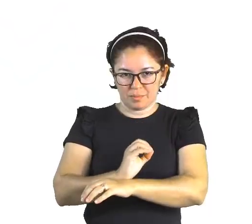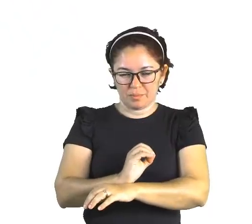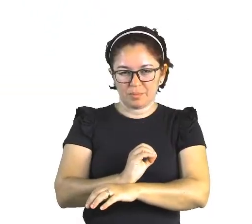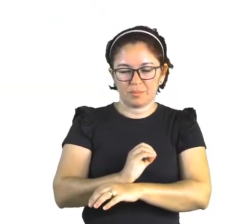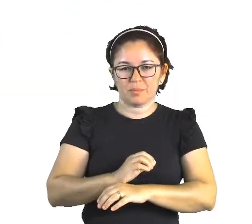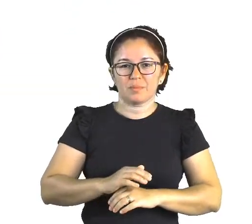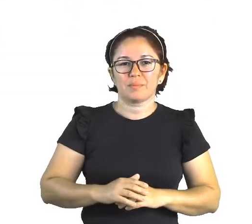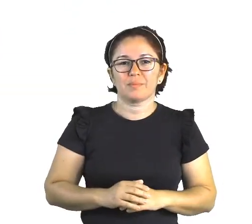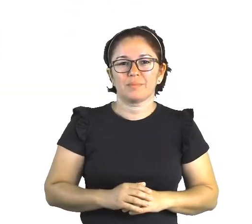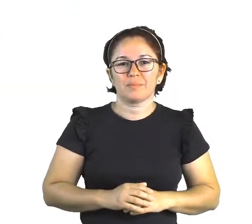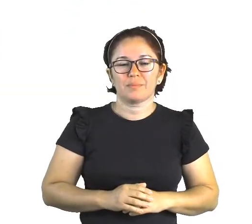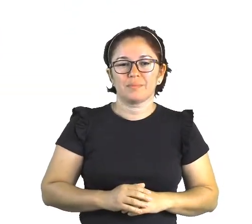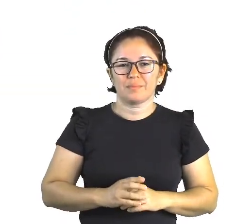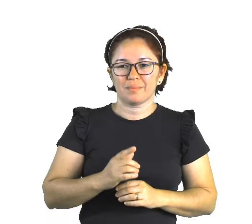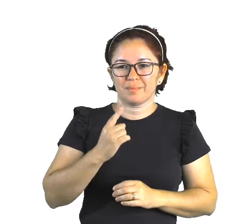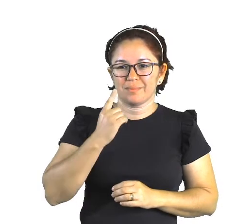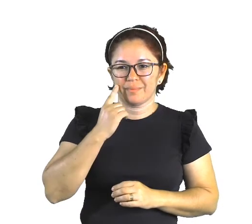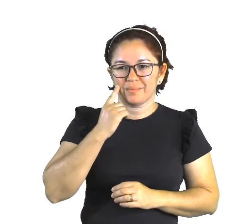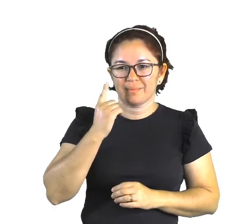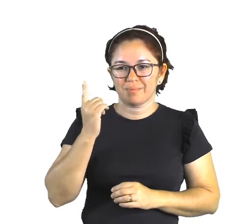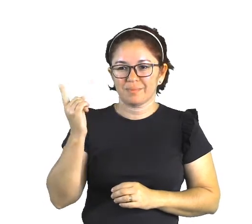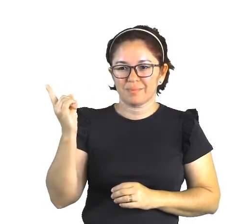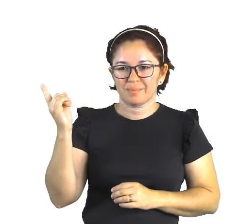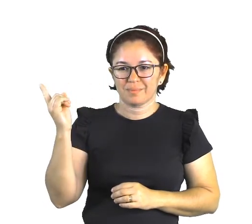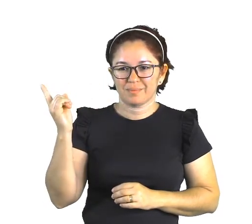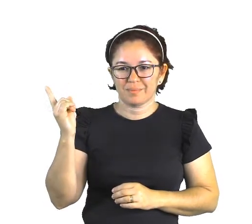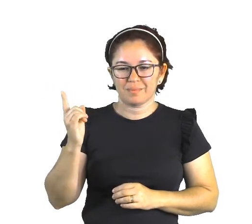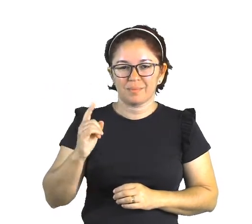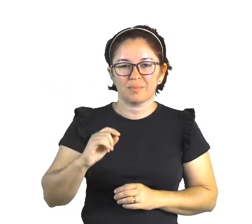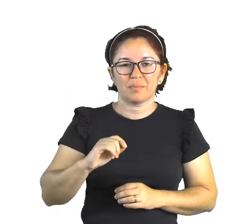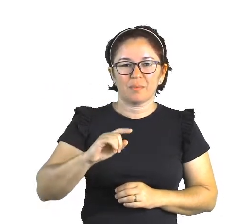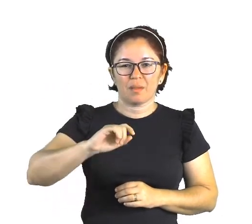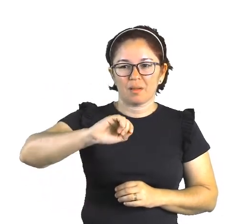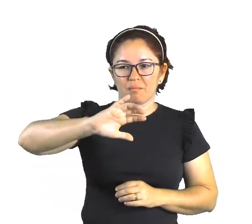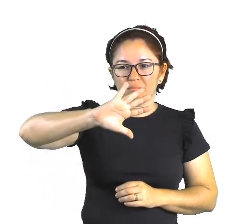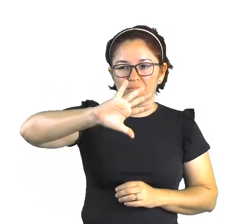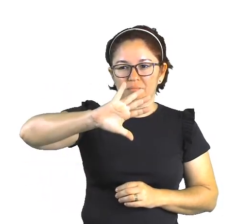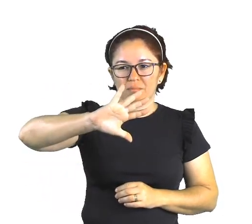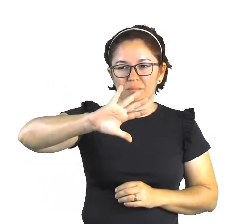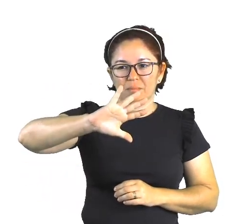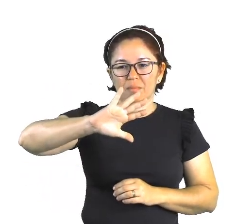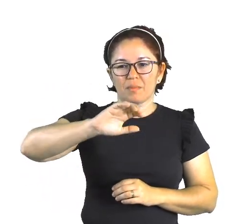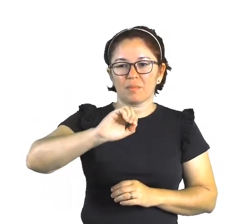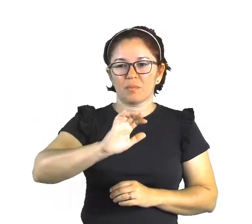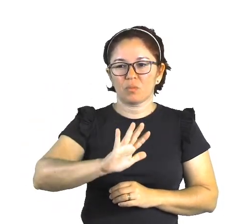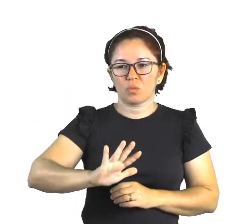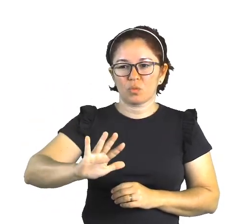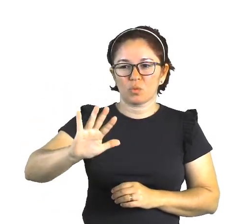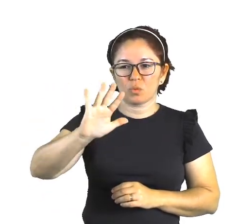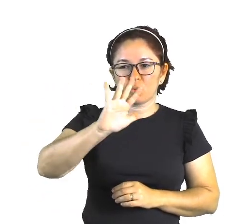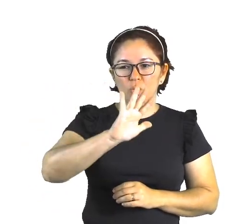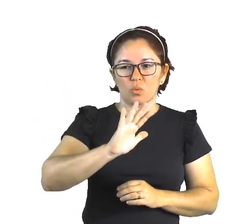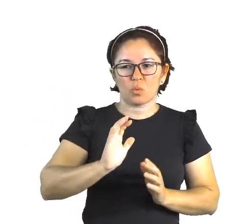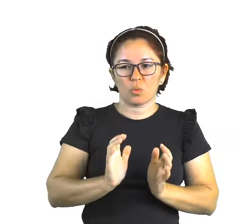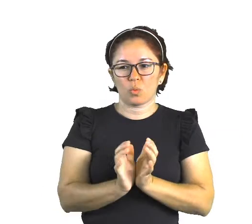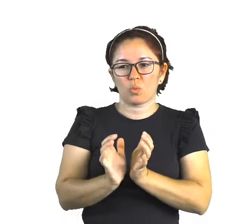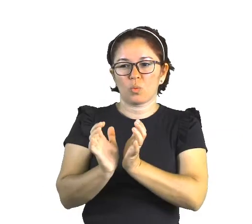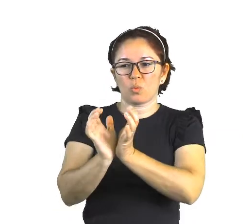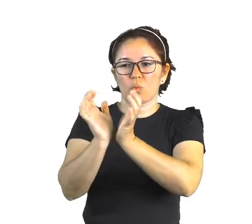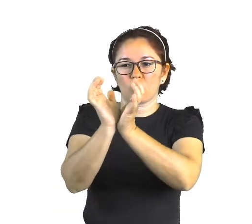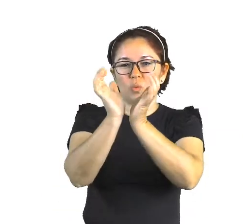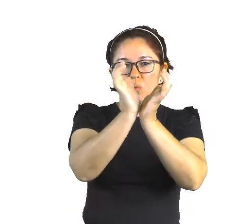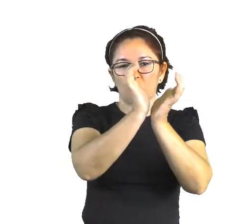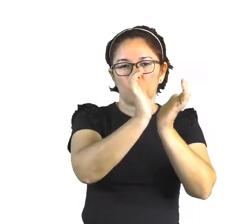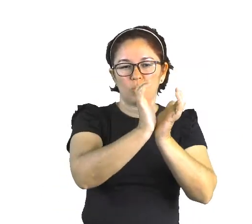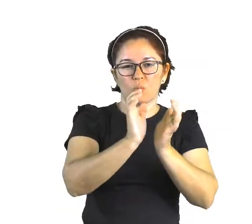Aqui nós temos um mapa, um mapa dos povos indígenas. O mapa mostra as regiões que estão